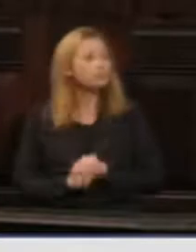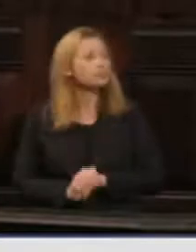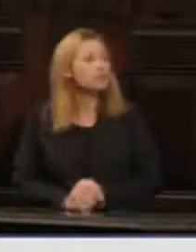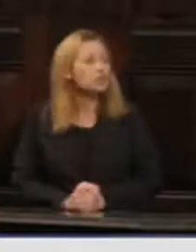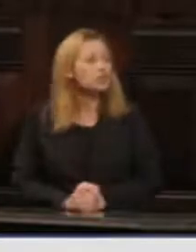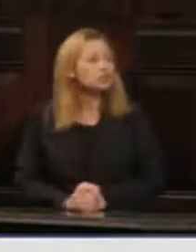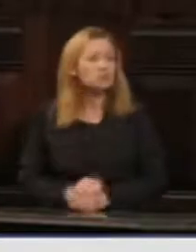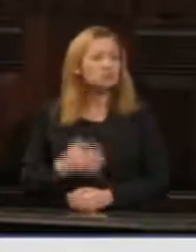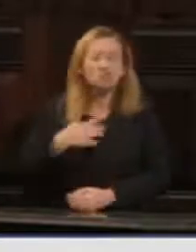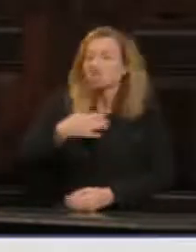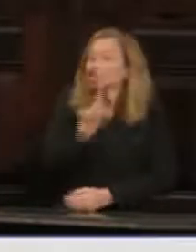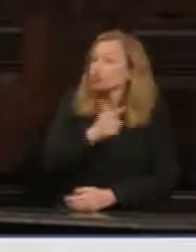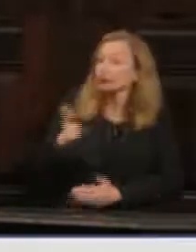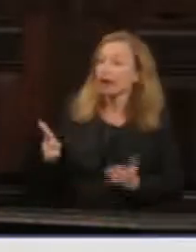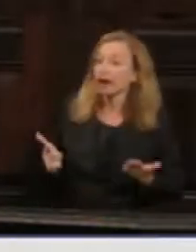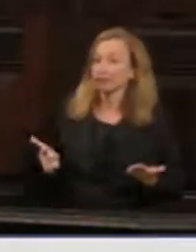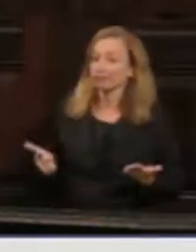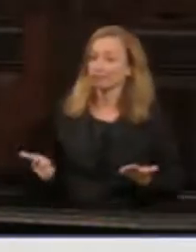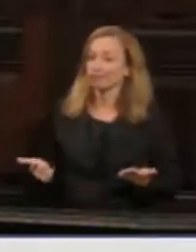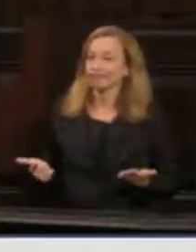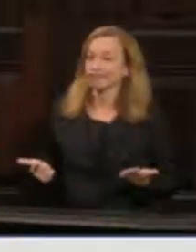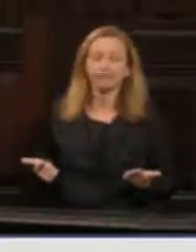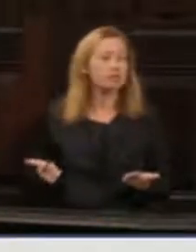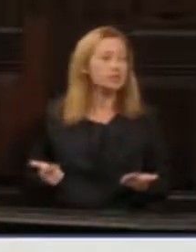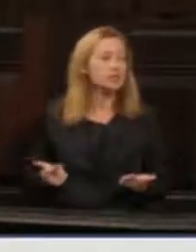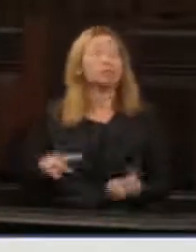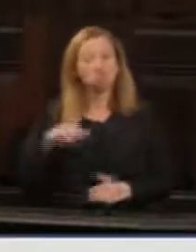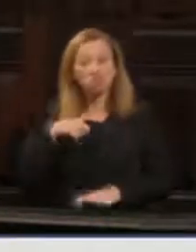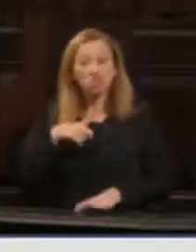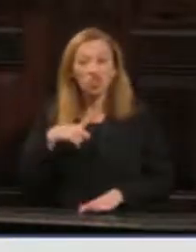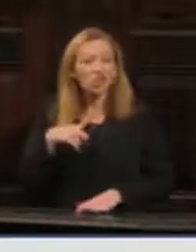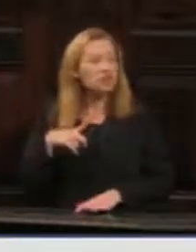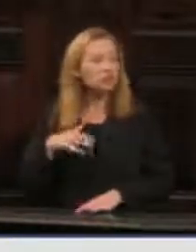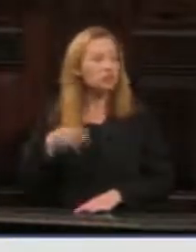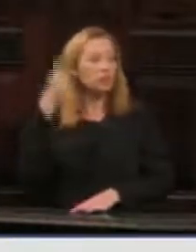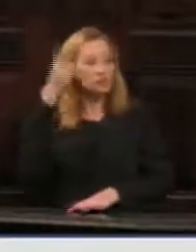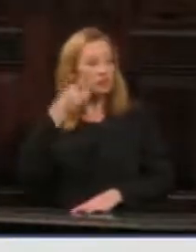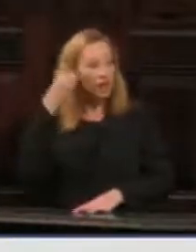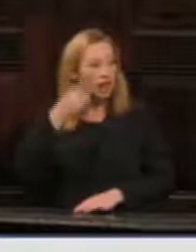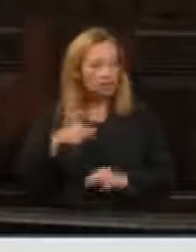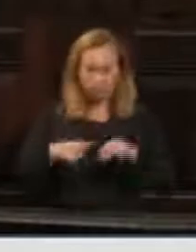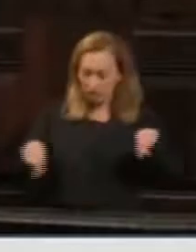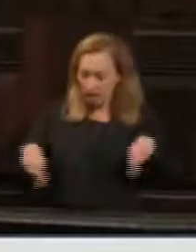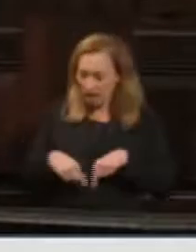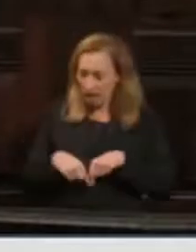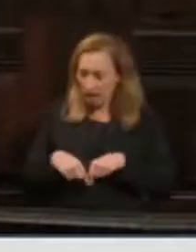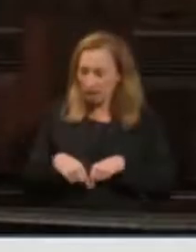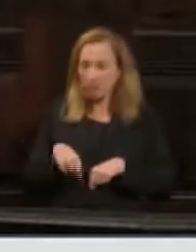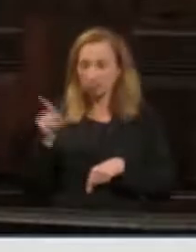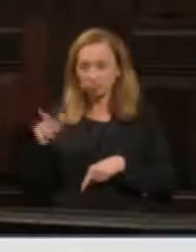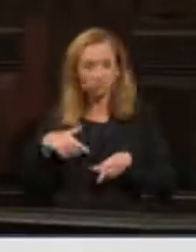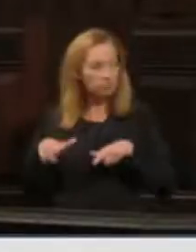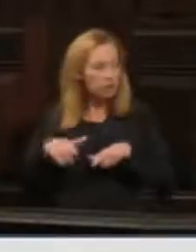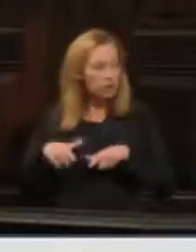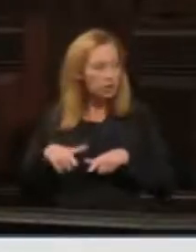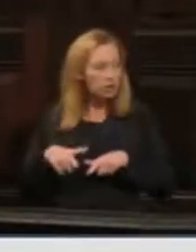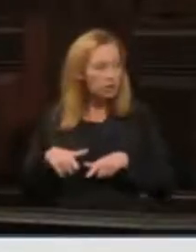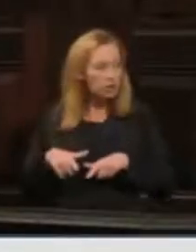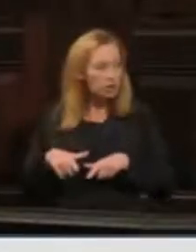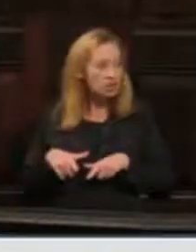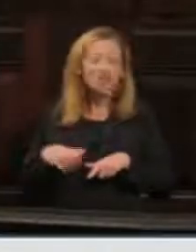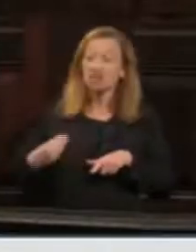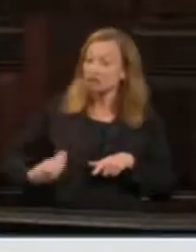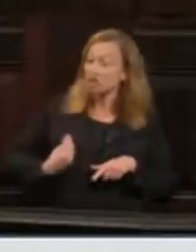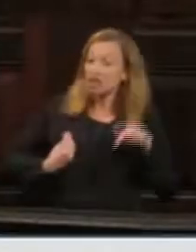algum para o nosso parlamento a gente ter deputados com seus gabinetes, seus salários, isso já está sendo discutido aqui na casa, e mesmo sem estar